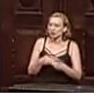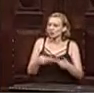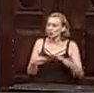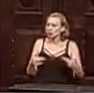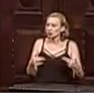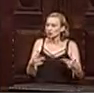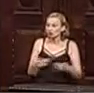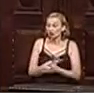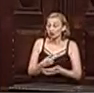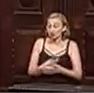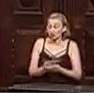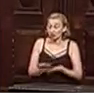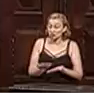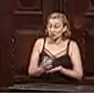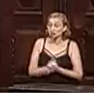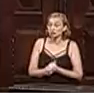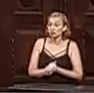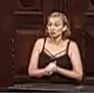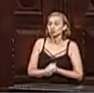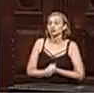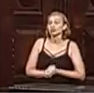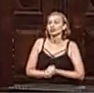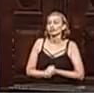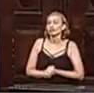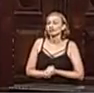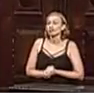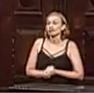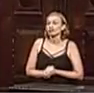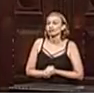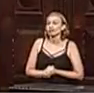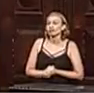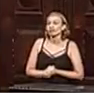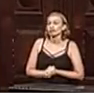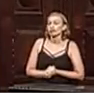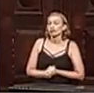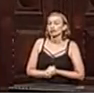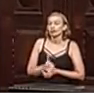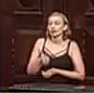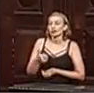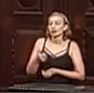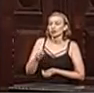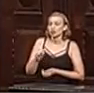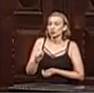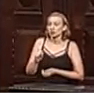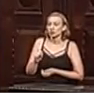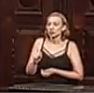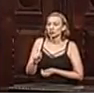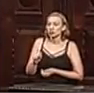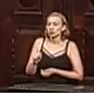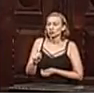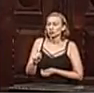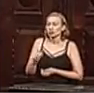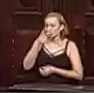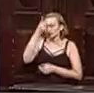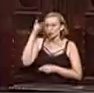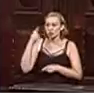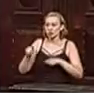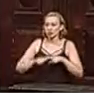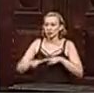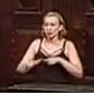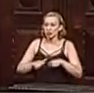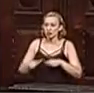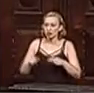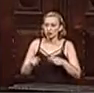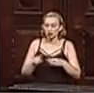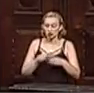atividades pontuais de paralisação, 18 mil operários de 2